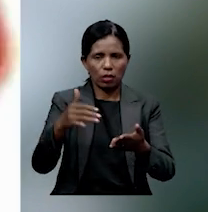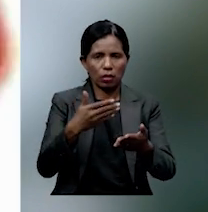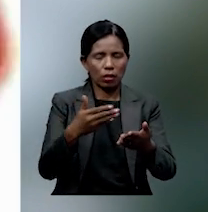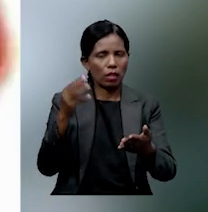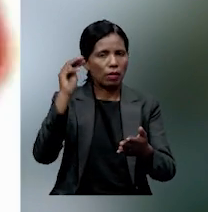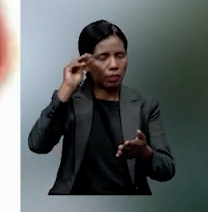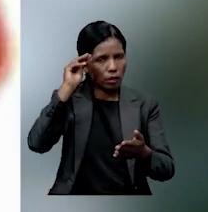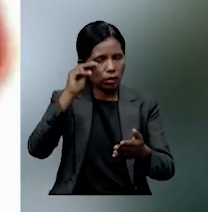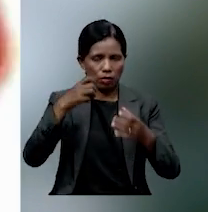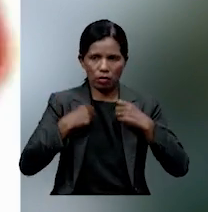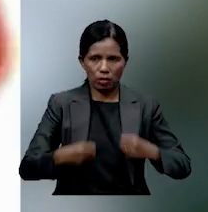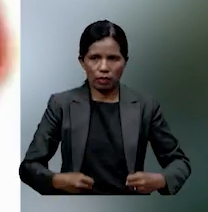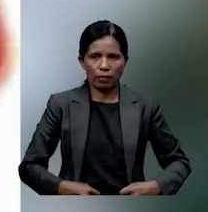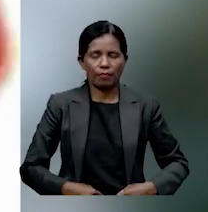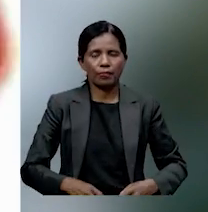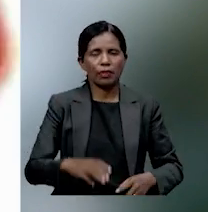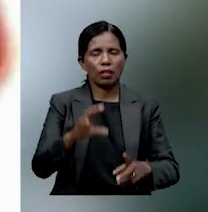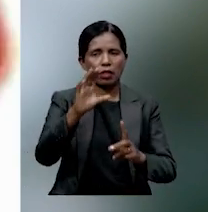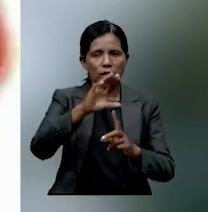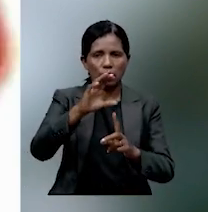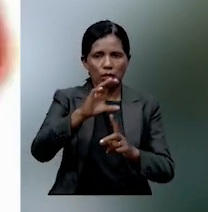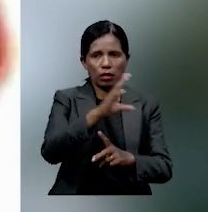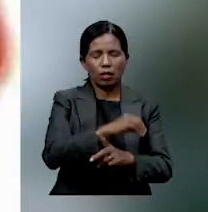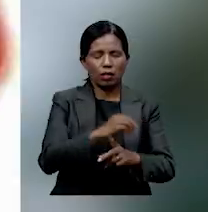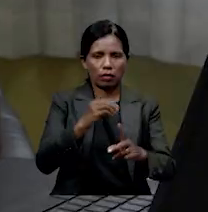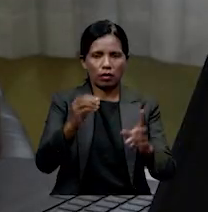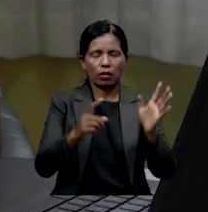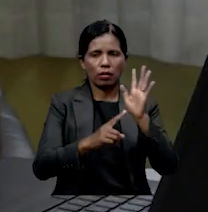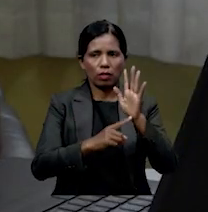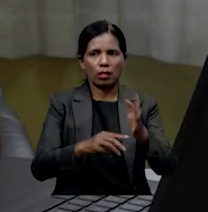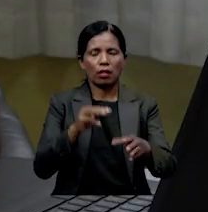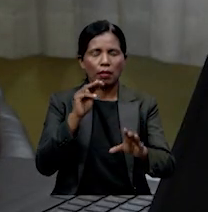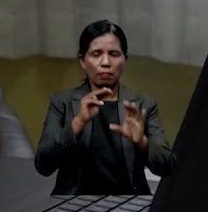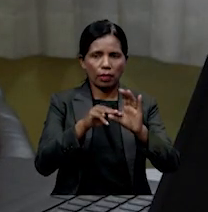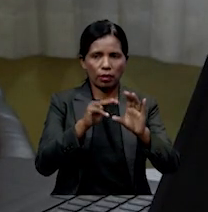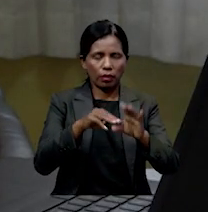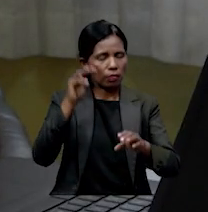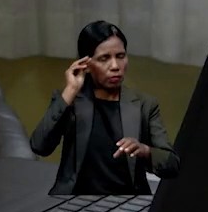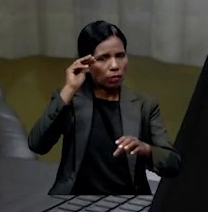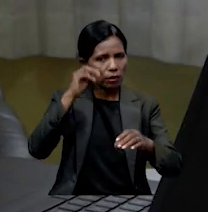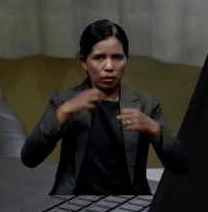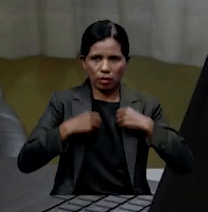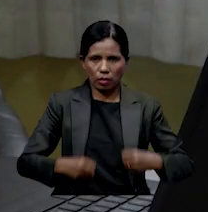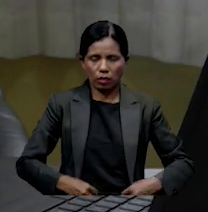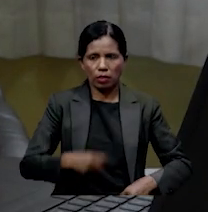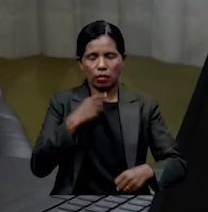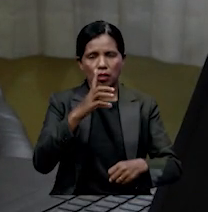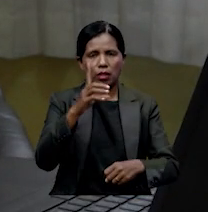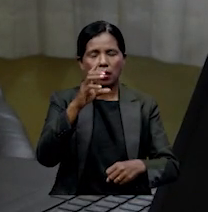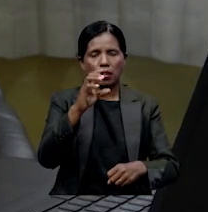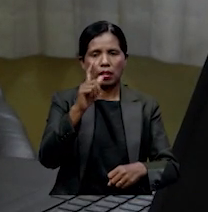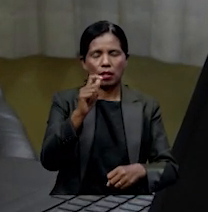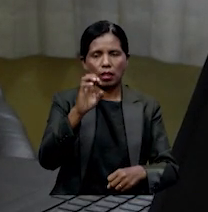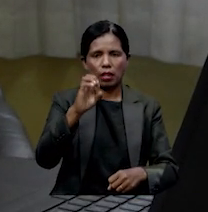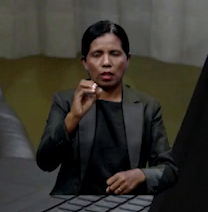Ministério Saúde. Chefe de Departamento de Autorização, Introdução, Mercadoria, Ministério Saúde, Teodoro Marçal de